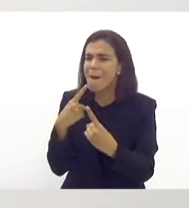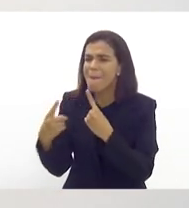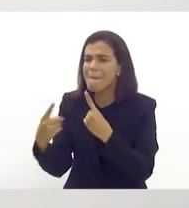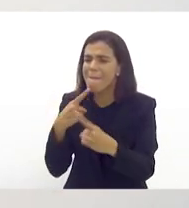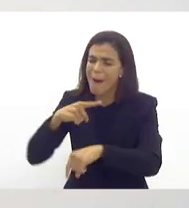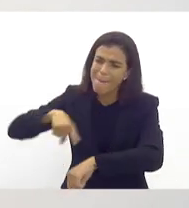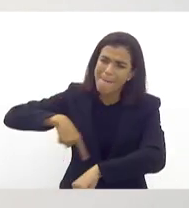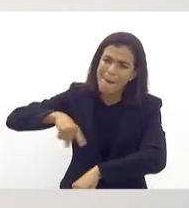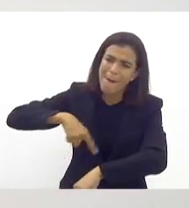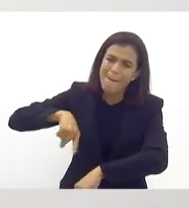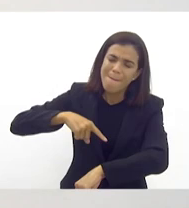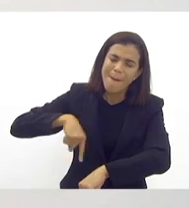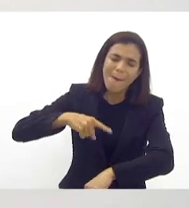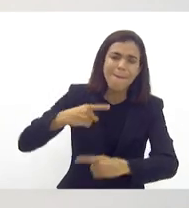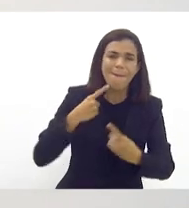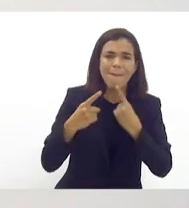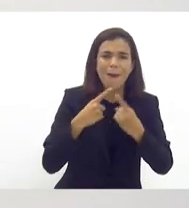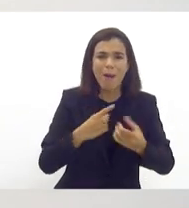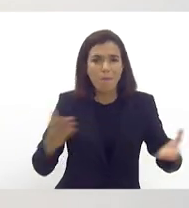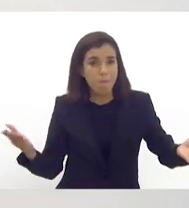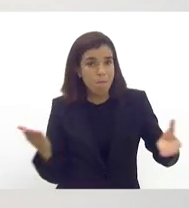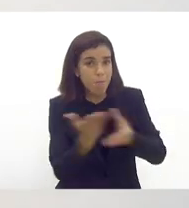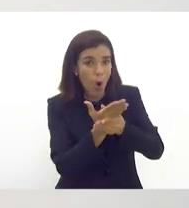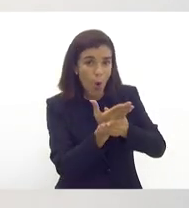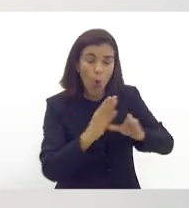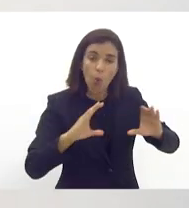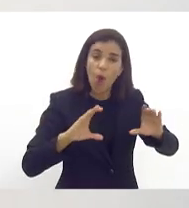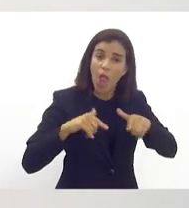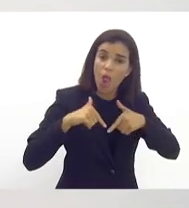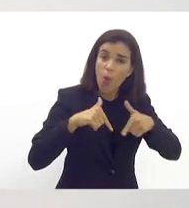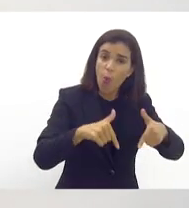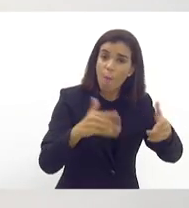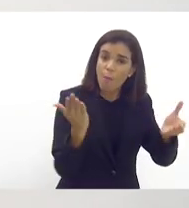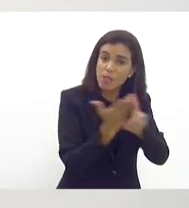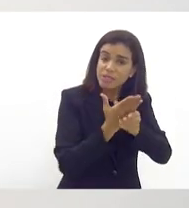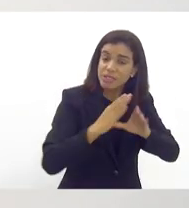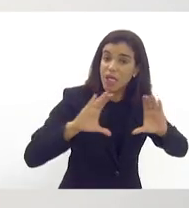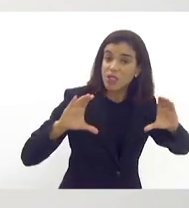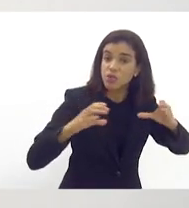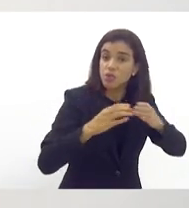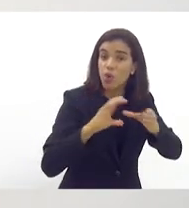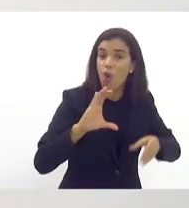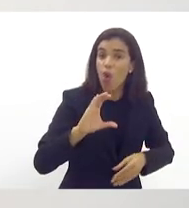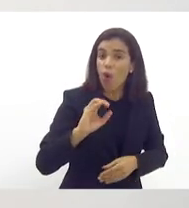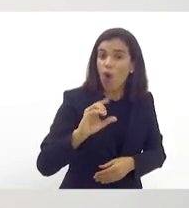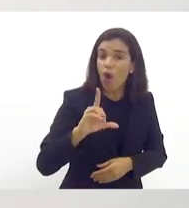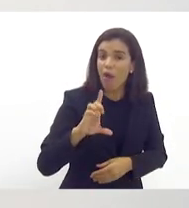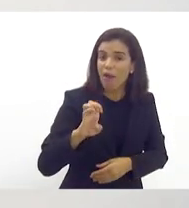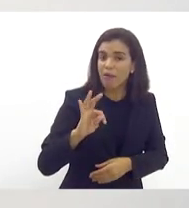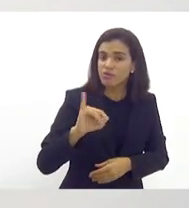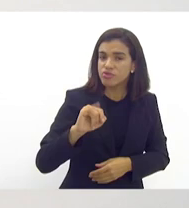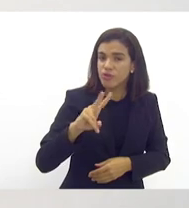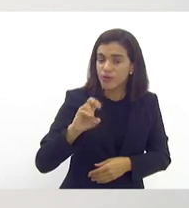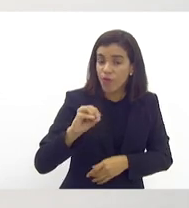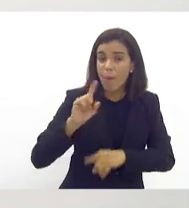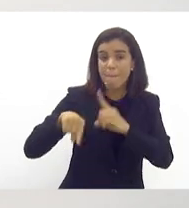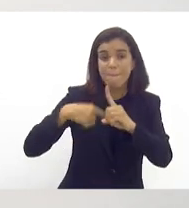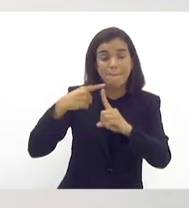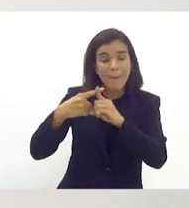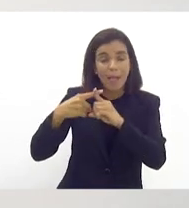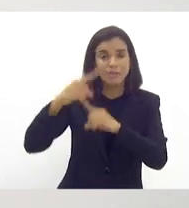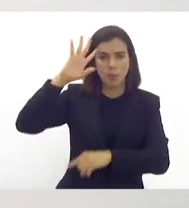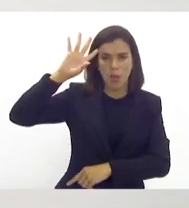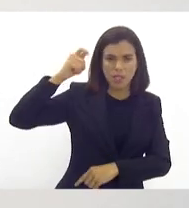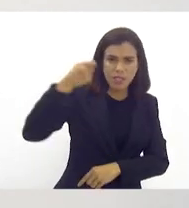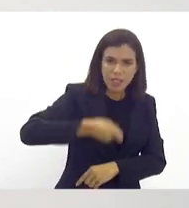apesar de uma judicialização grande que é uma ação coletiva ação complexa grandiosa apesar da decisão do Poder Judiciário a gente